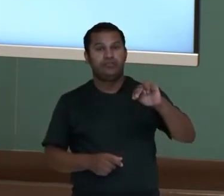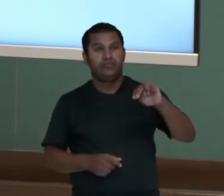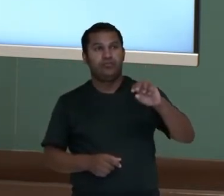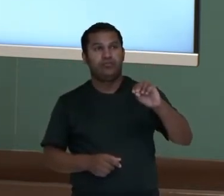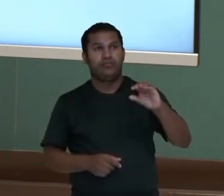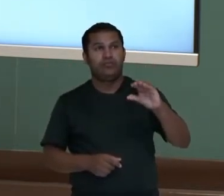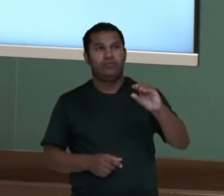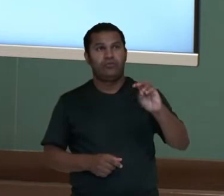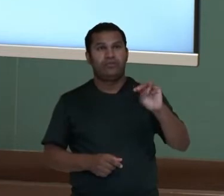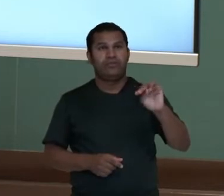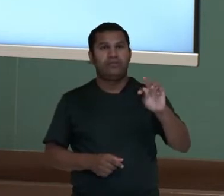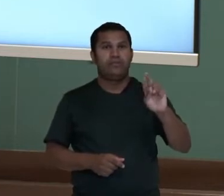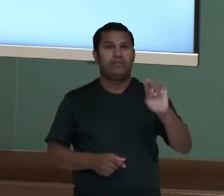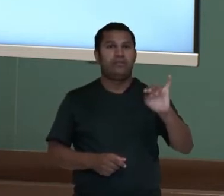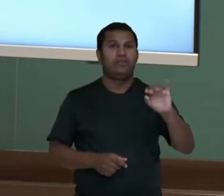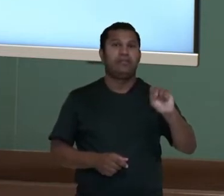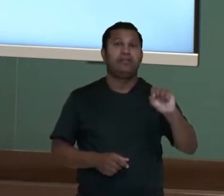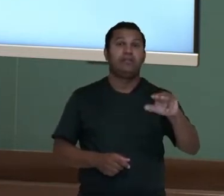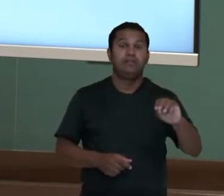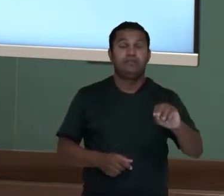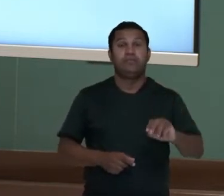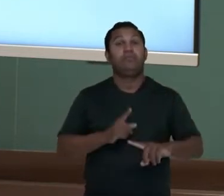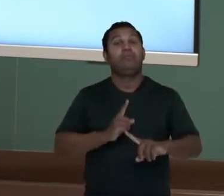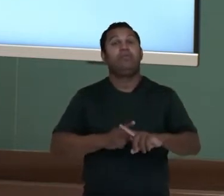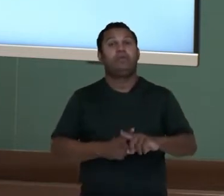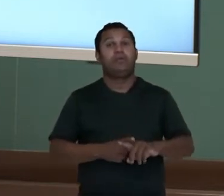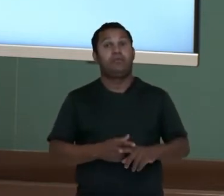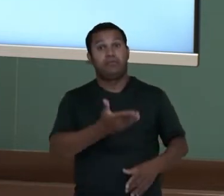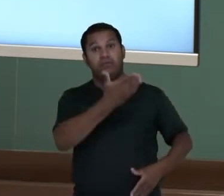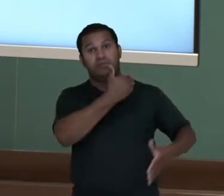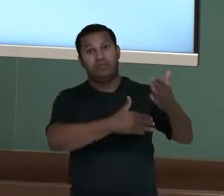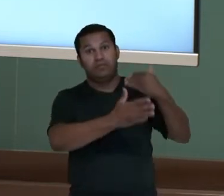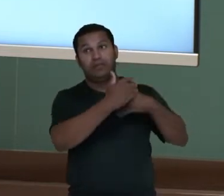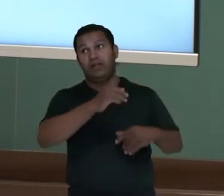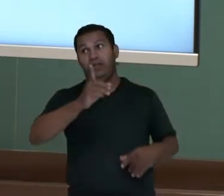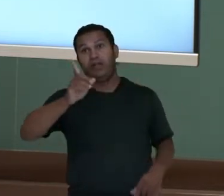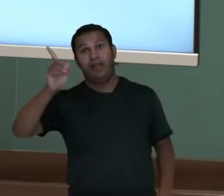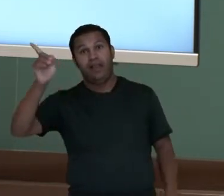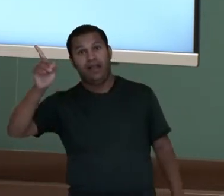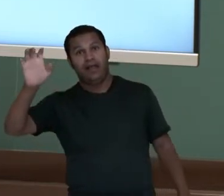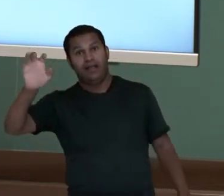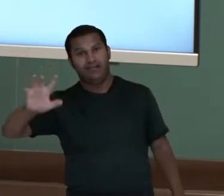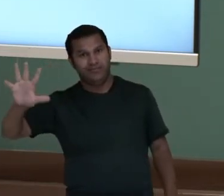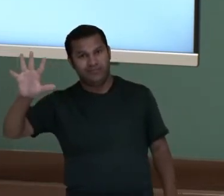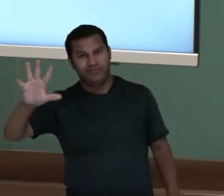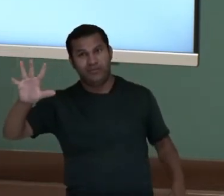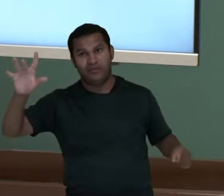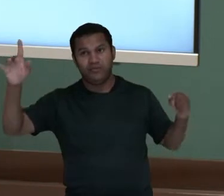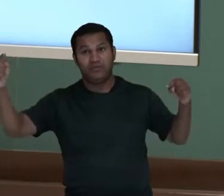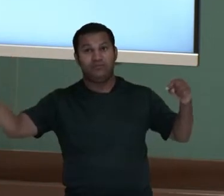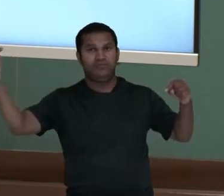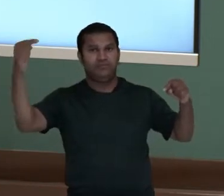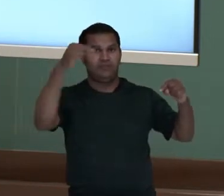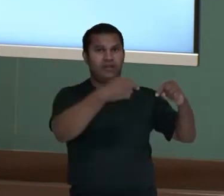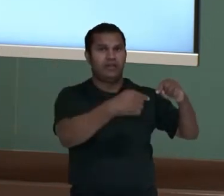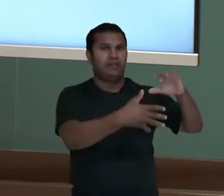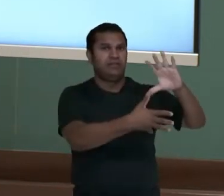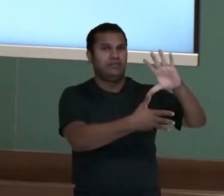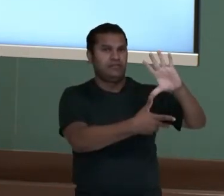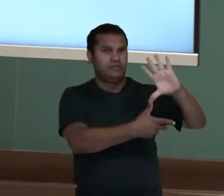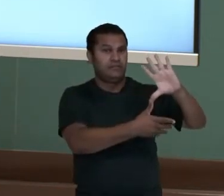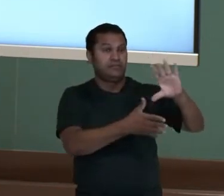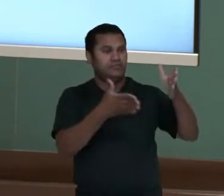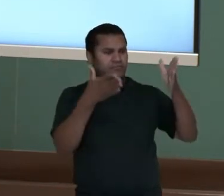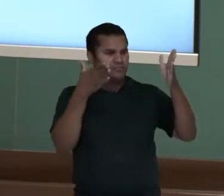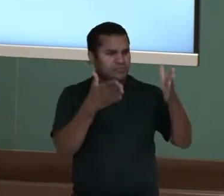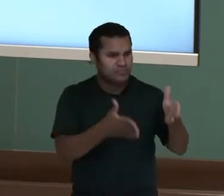os europeus chegaram à América, eles julgaram a cultura americana, né, como por exemplo dos